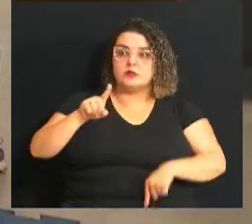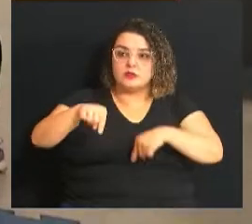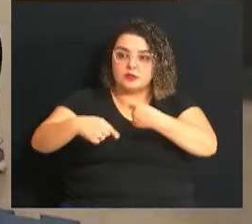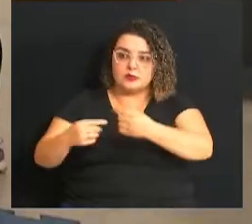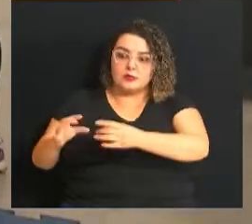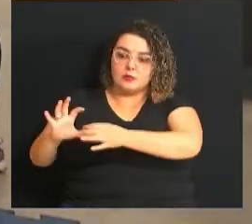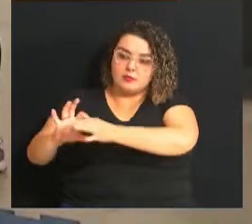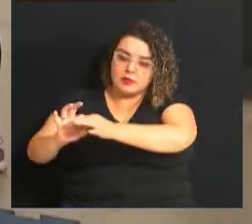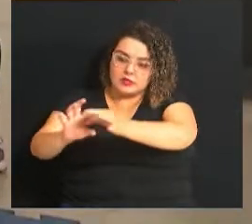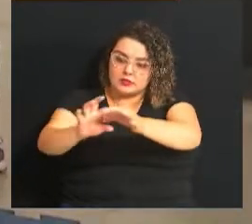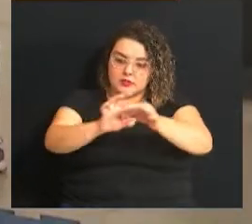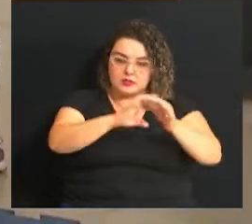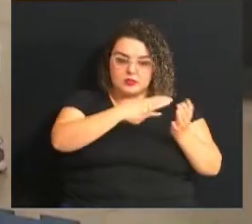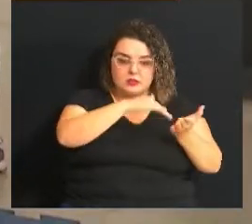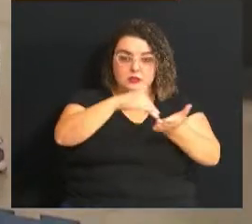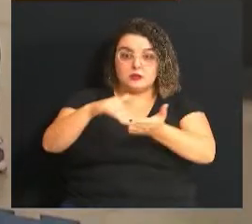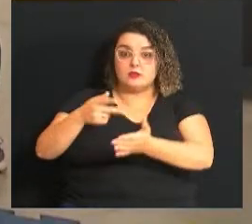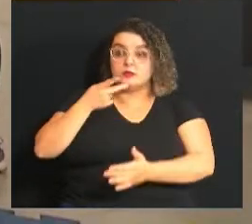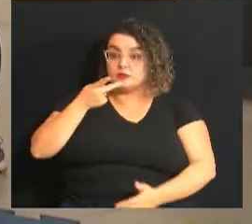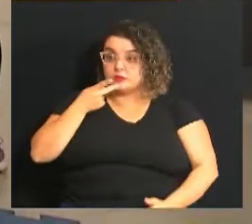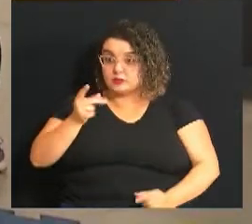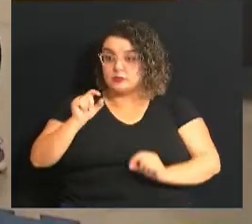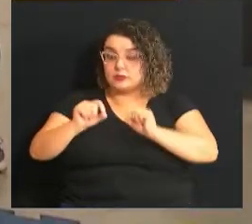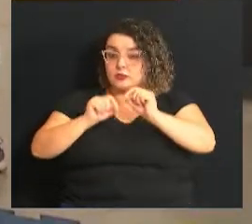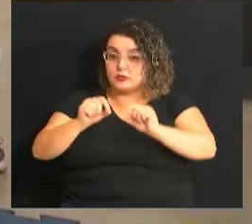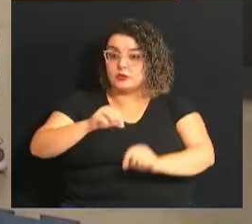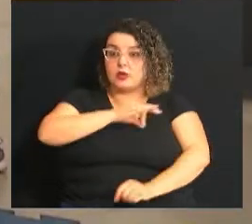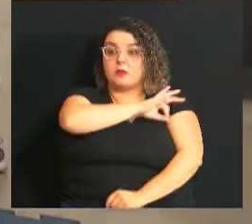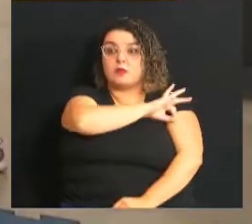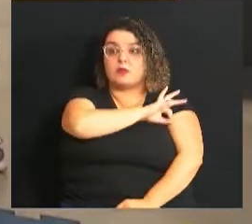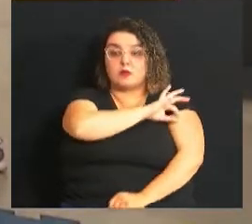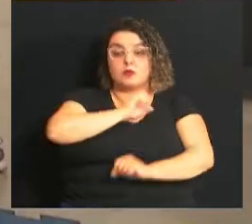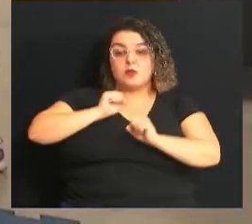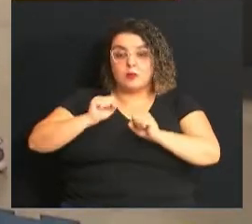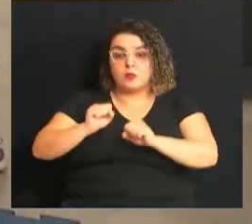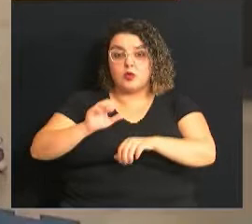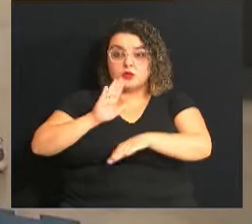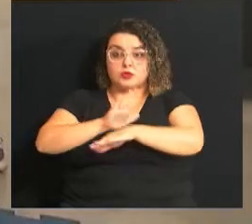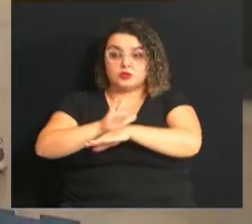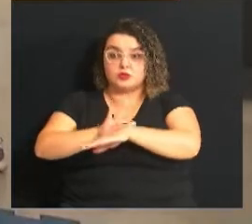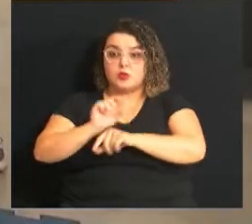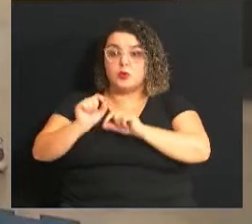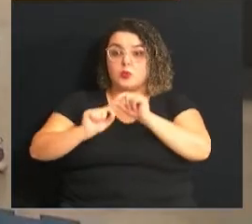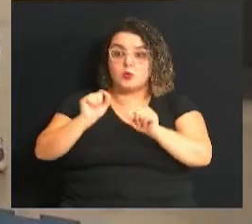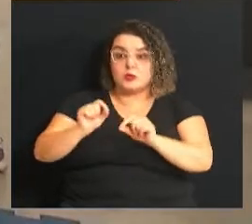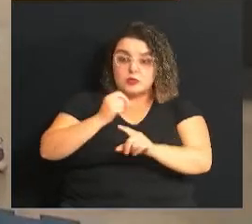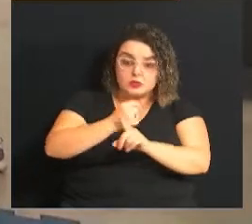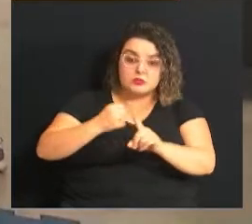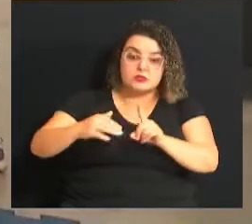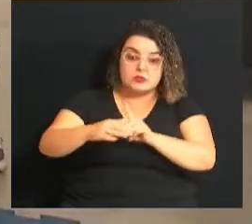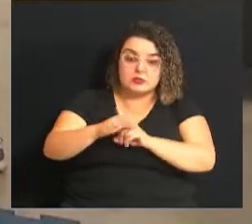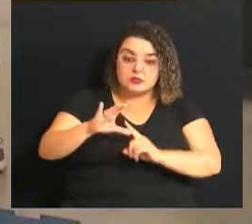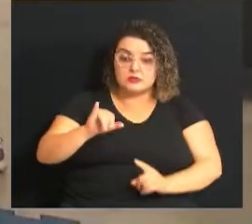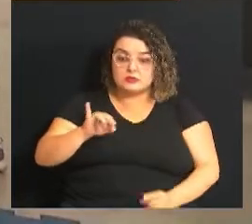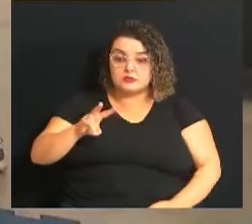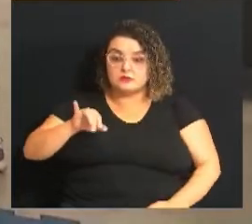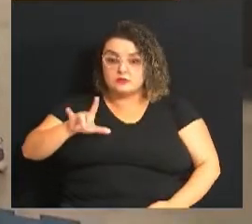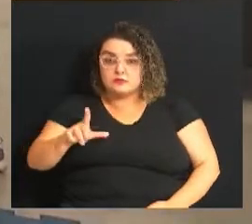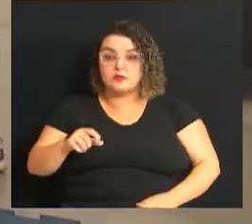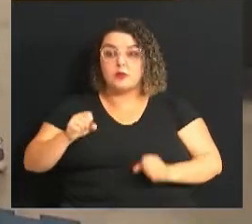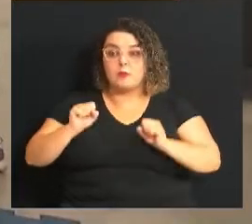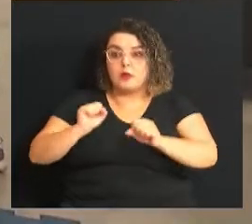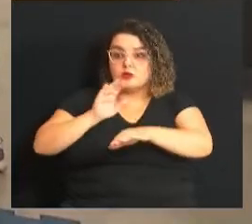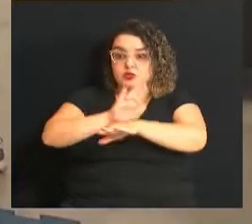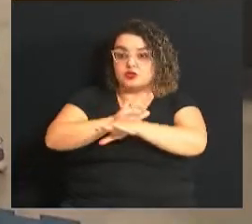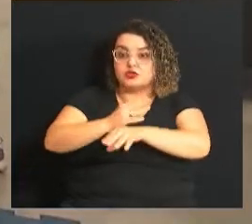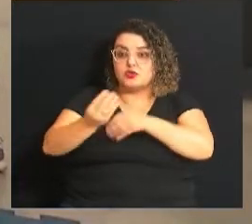nós falamos o que a prefeitura pode ajudar essa mulher, o que a sociedade civil pode ajudar e como ela pode sair desse círculo de violência.